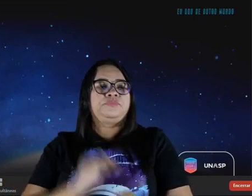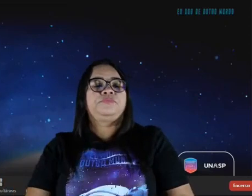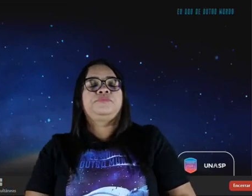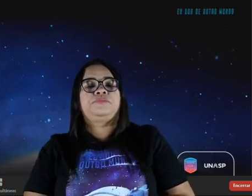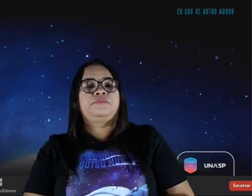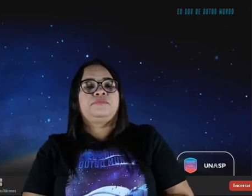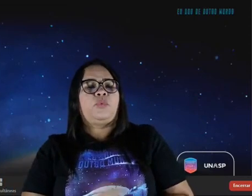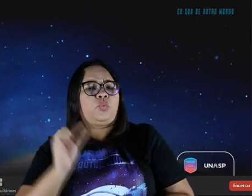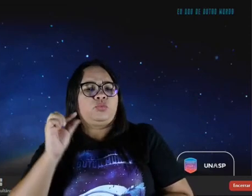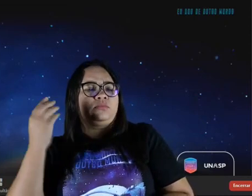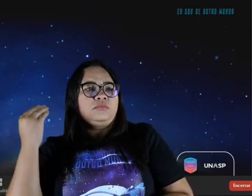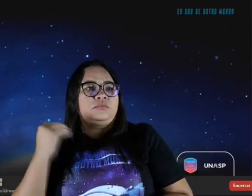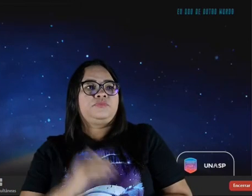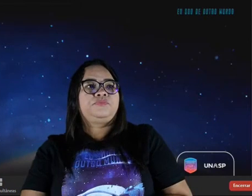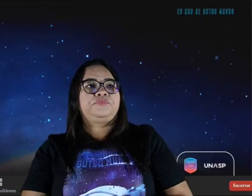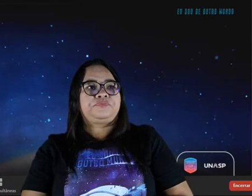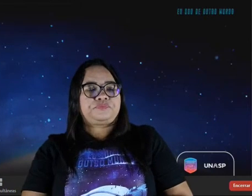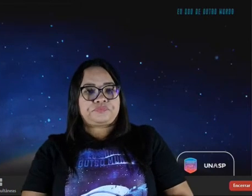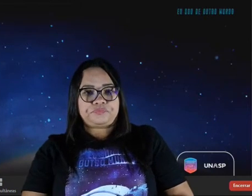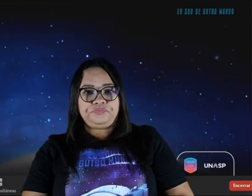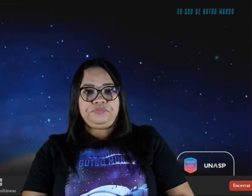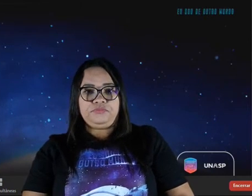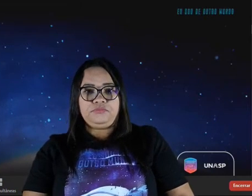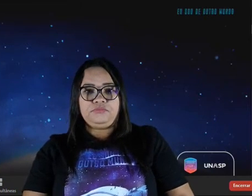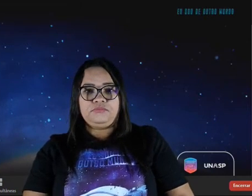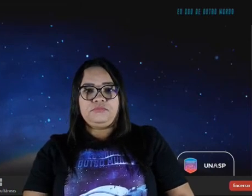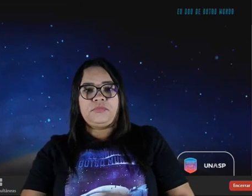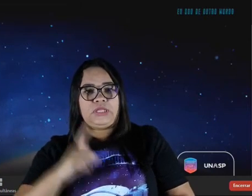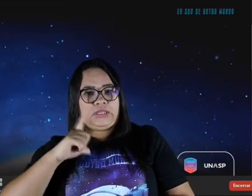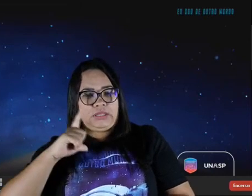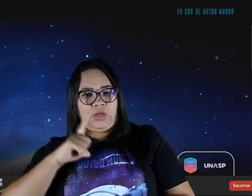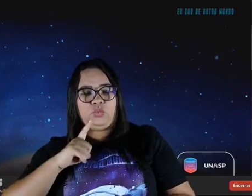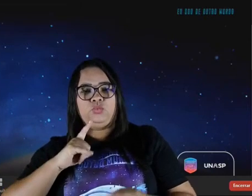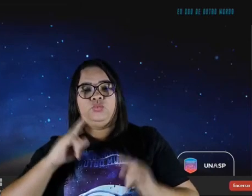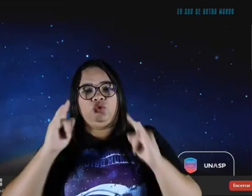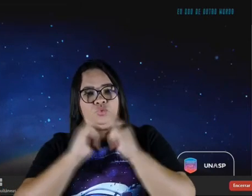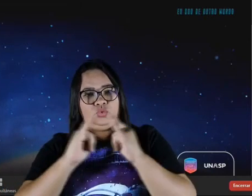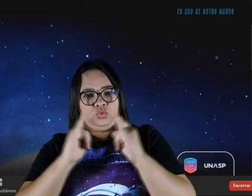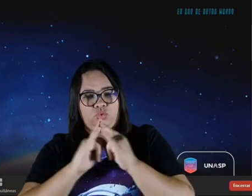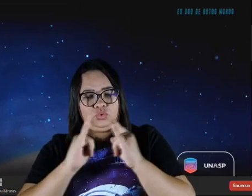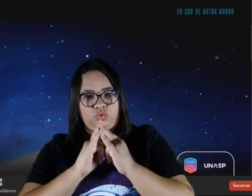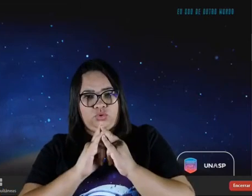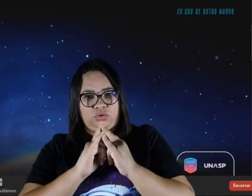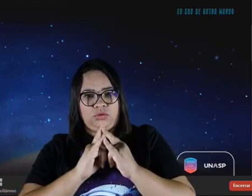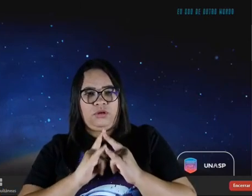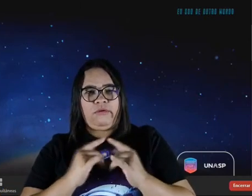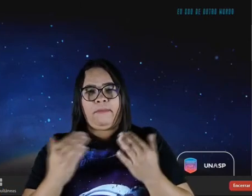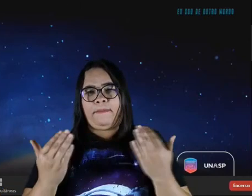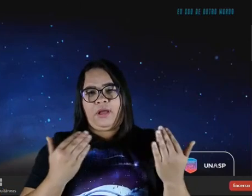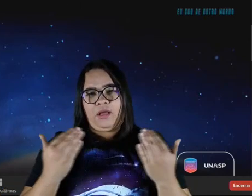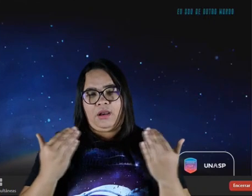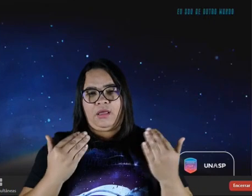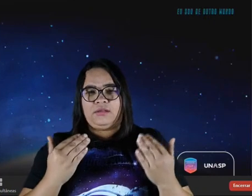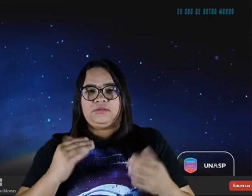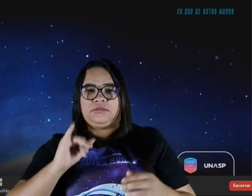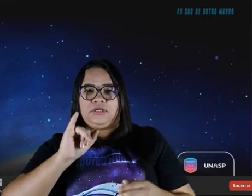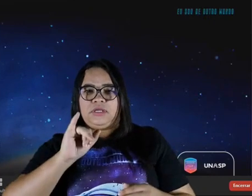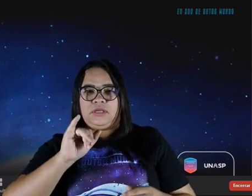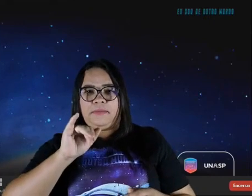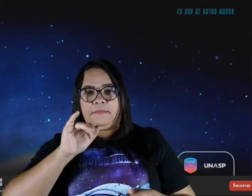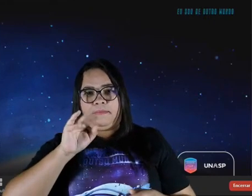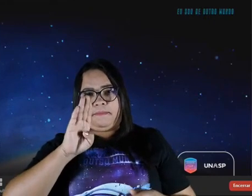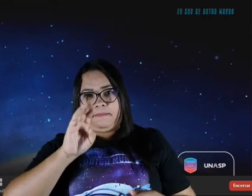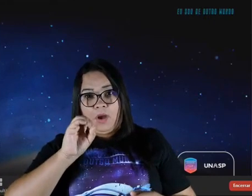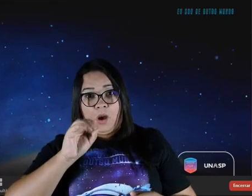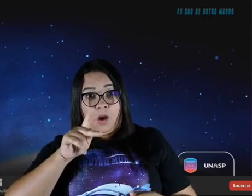o Pew Forum on Religion and Public Life, que é um instituto tipo Datafolha, tipo Ibope, que